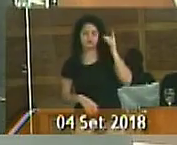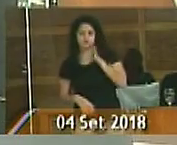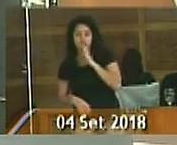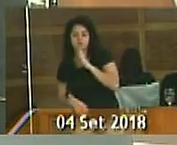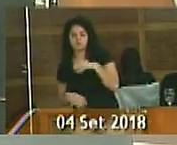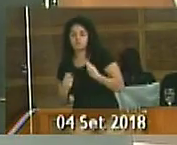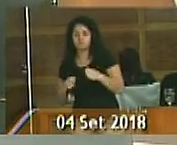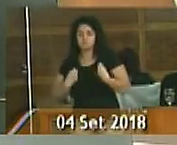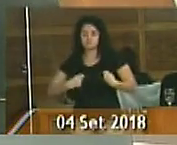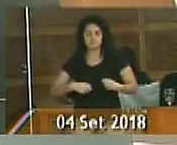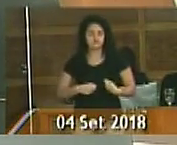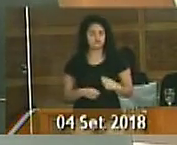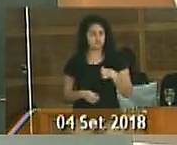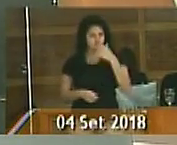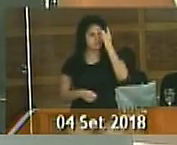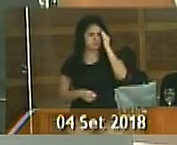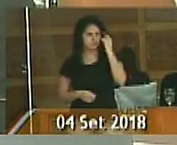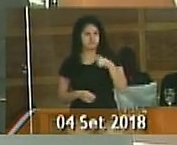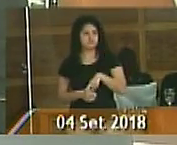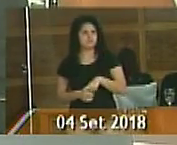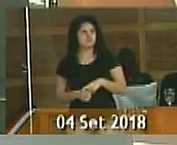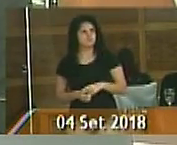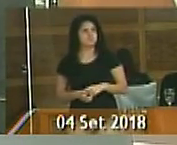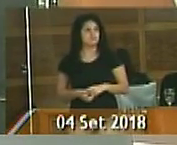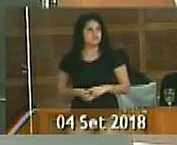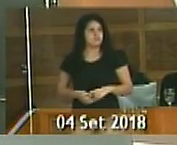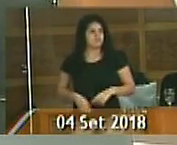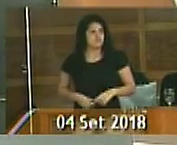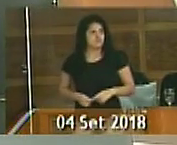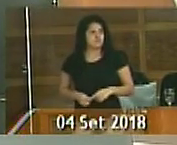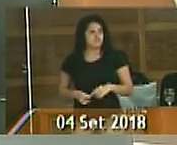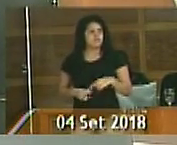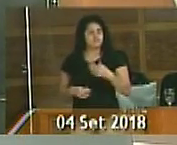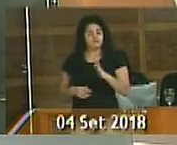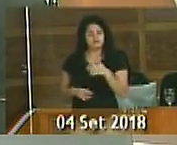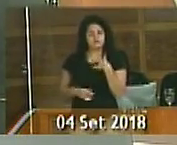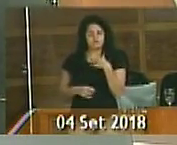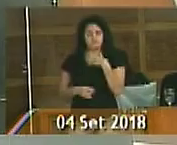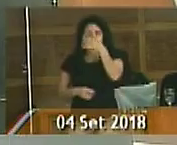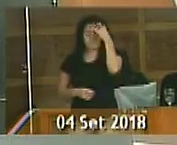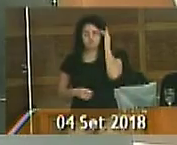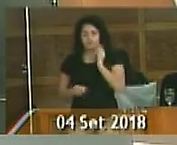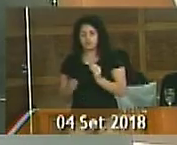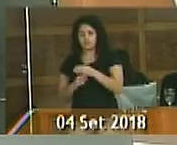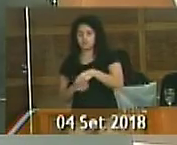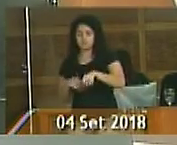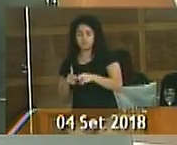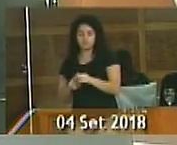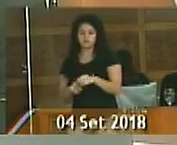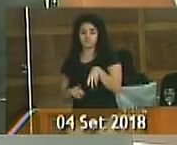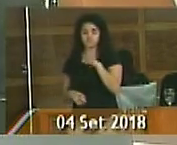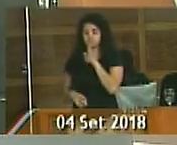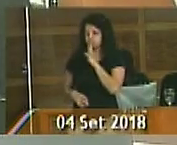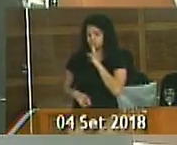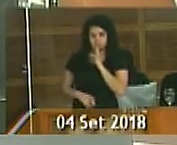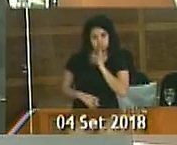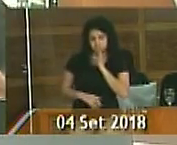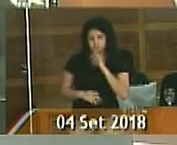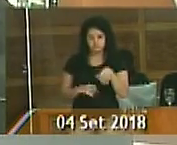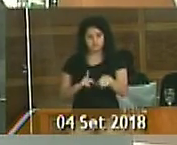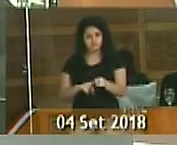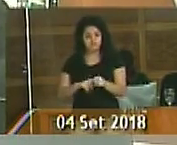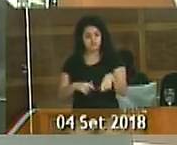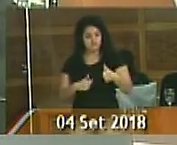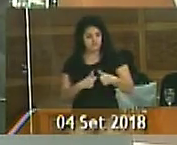necessidades. Eu entendo dessa forma. Então, às vezes a pessoa chega lá, não conhece o bairro como deve conhecer, aí